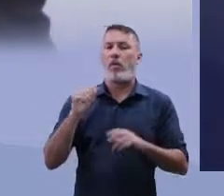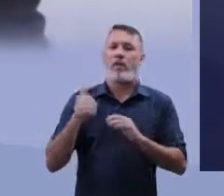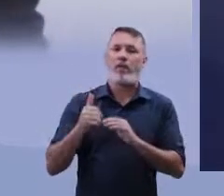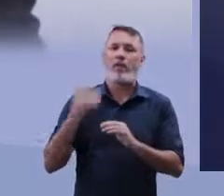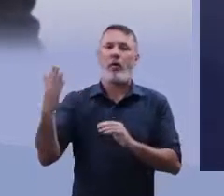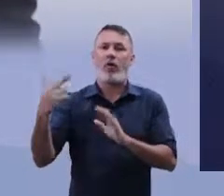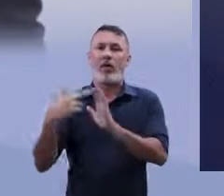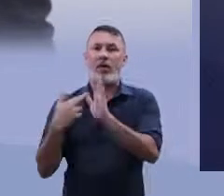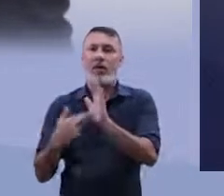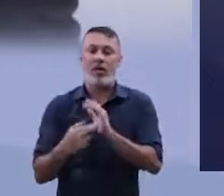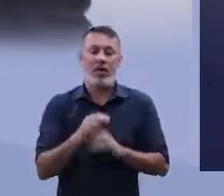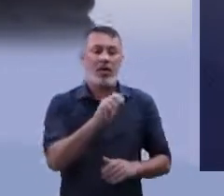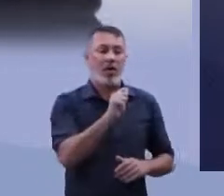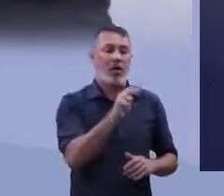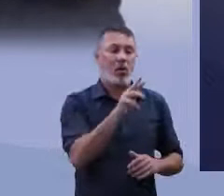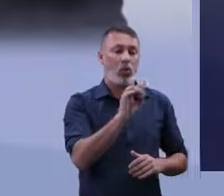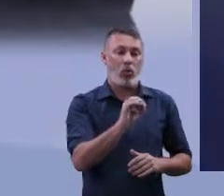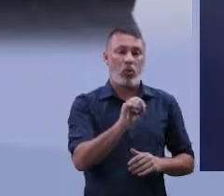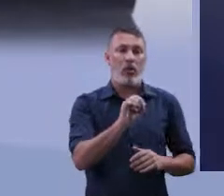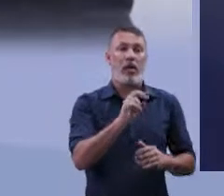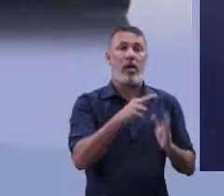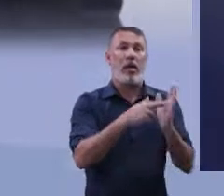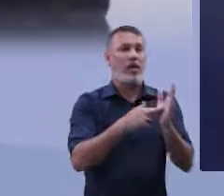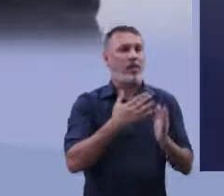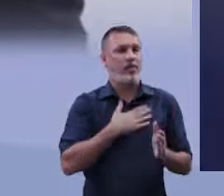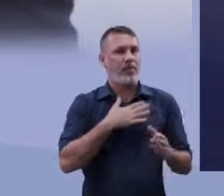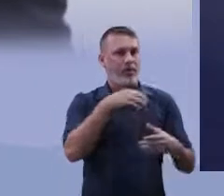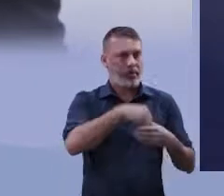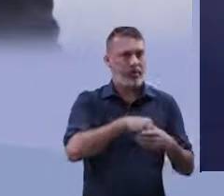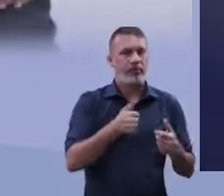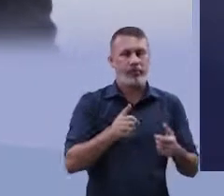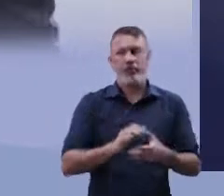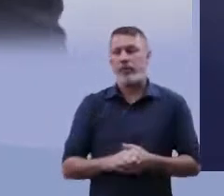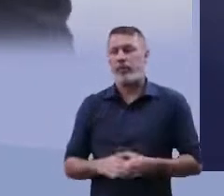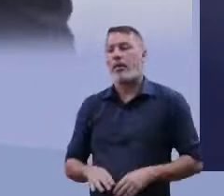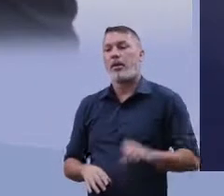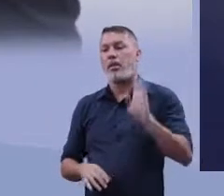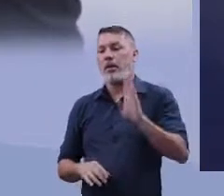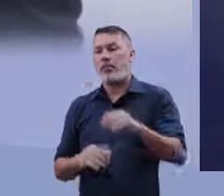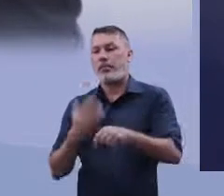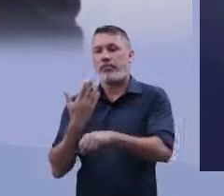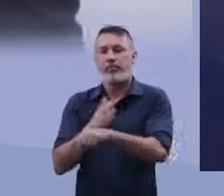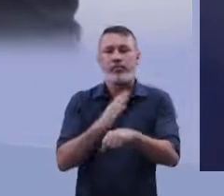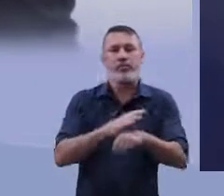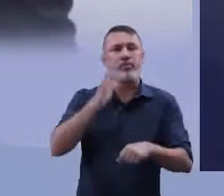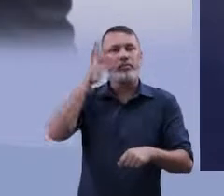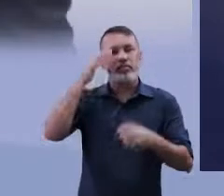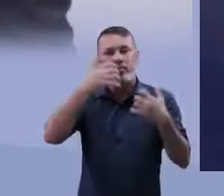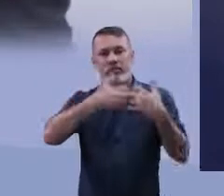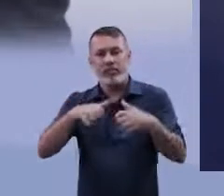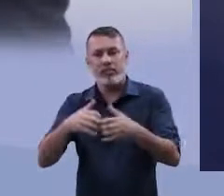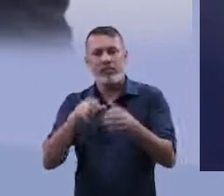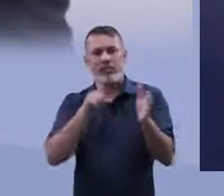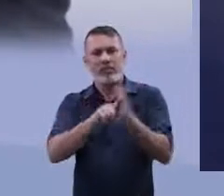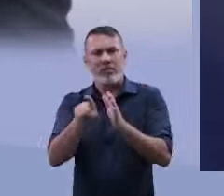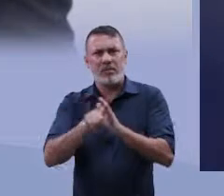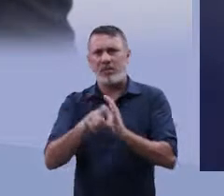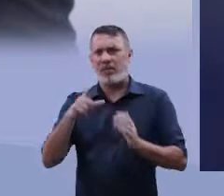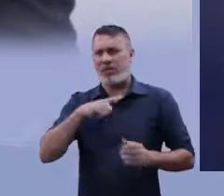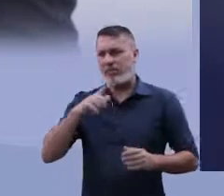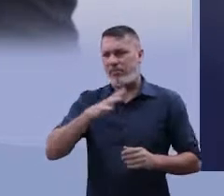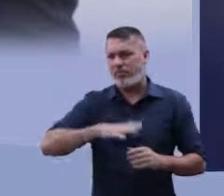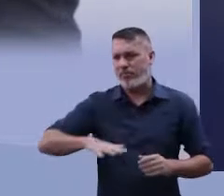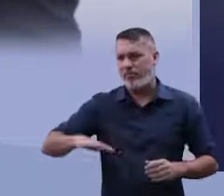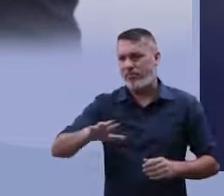norma externa, a norma de outro. Alternativa B, o exercício da racionalidade como pressuposto menor diante de verdades